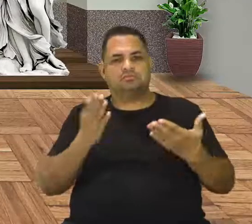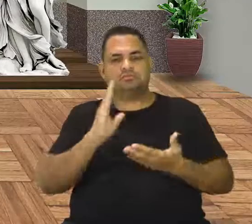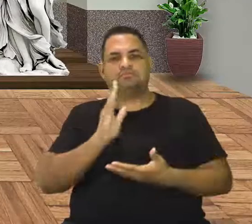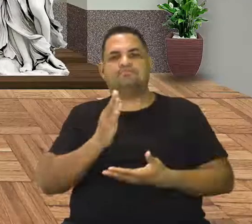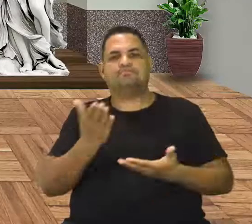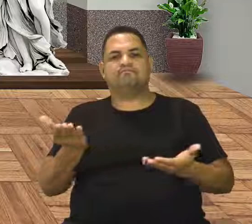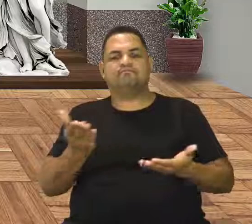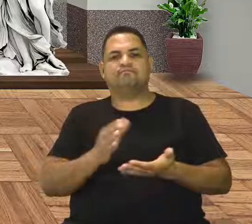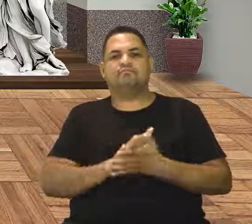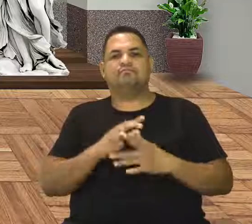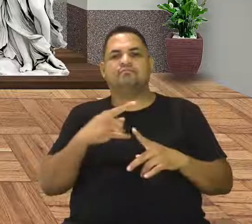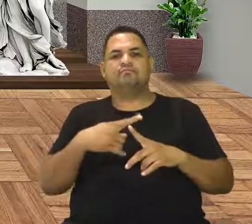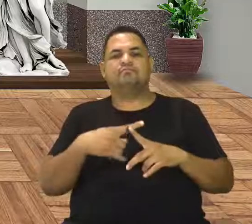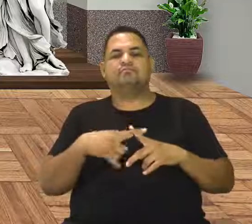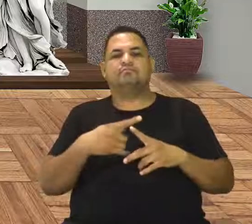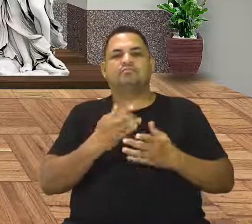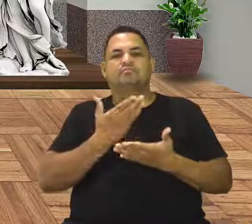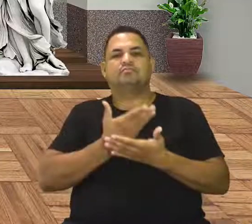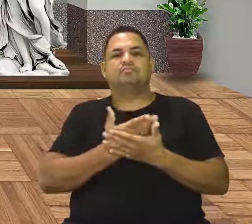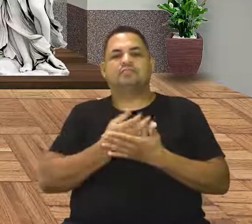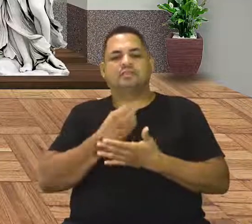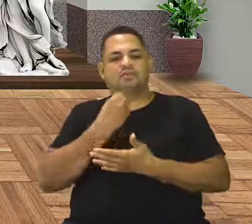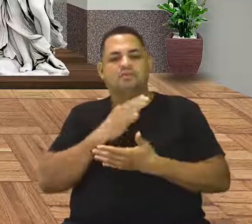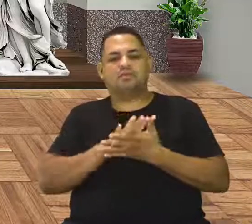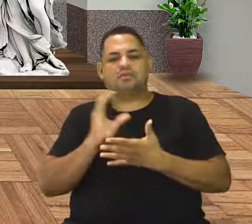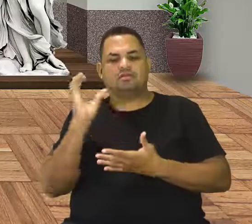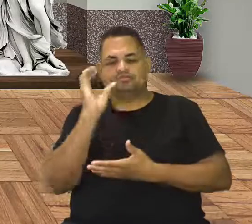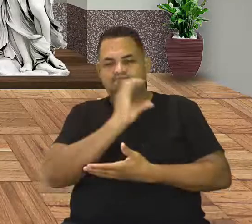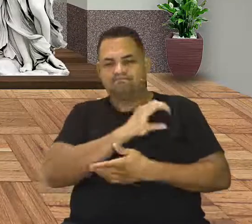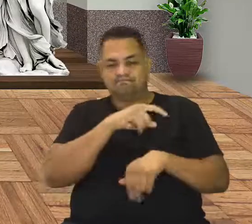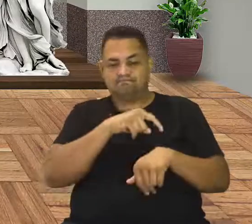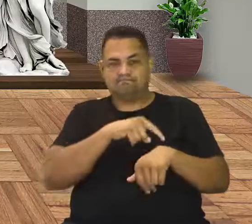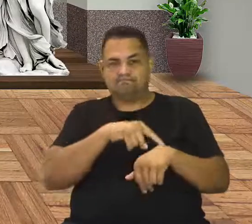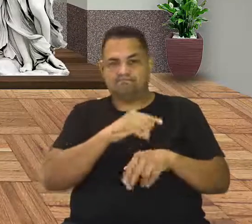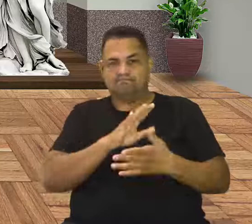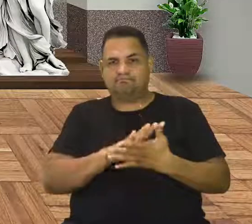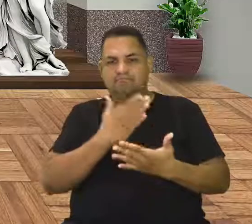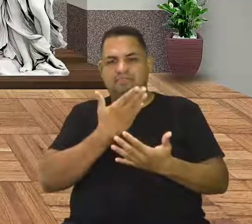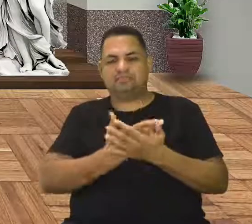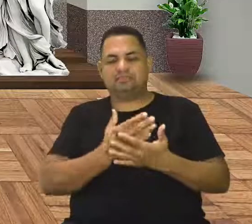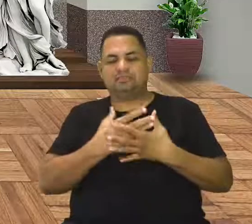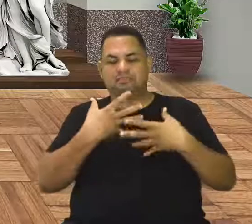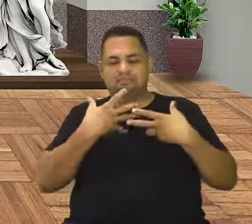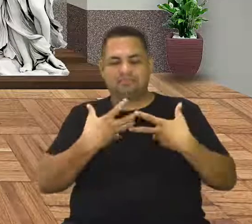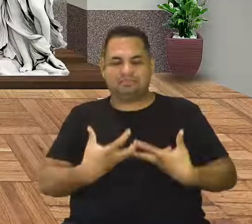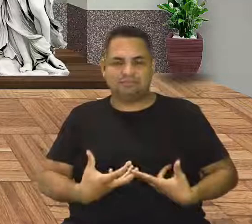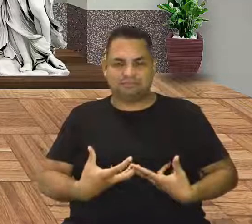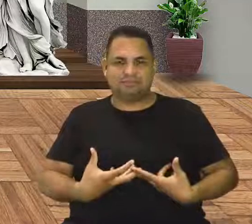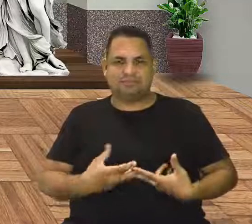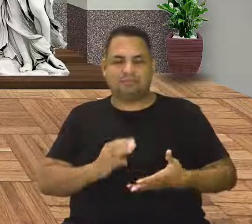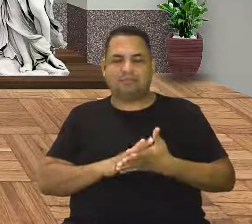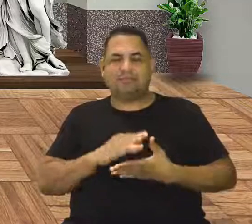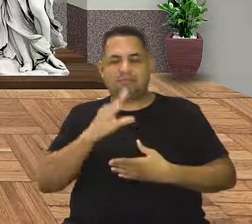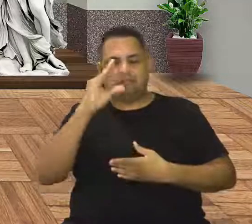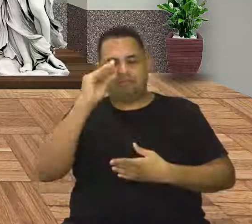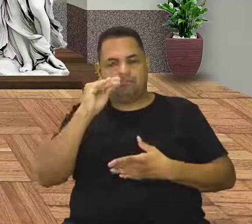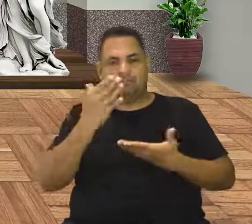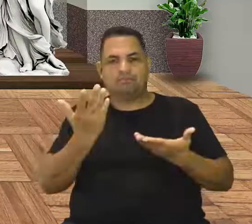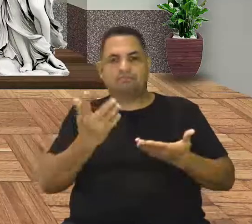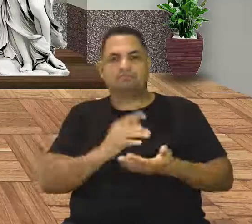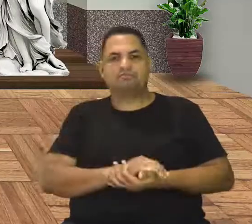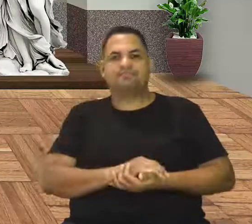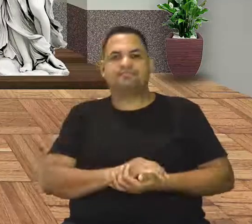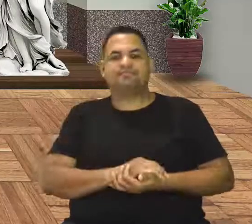acabou já porque se aula boa passa muito rápido agora aquela aula cansativa você dorme comigo